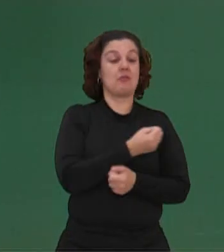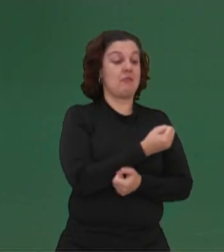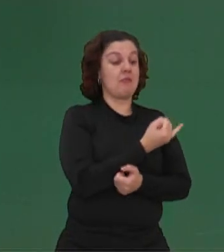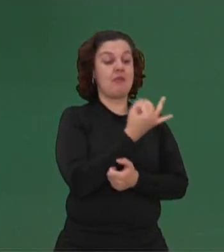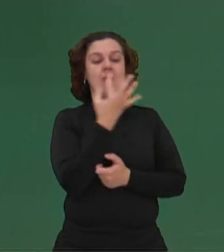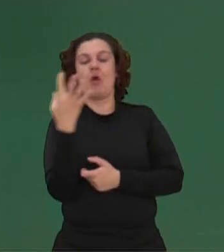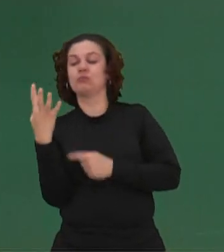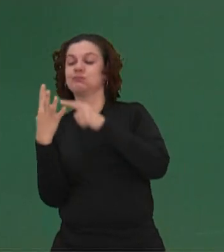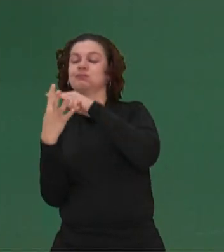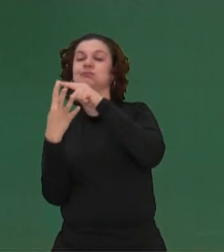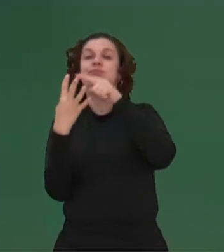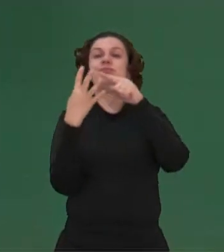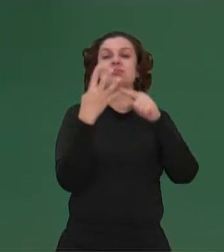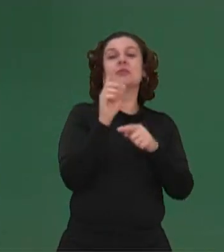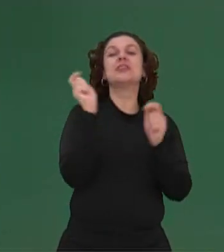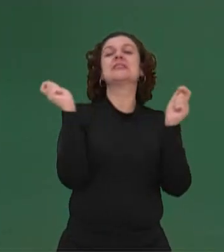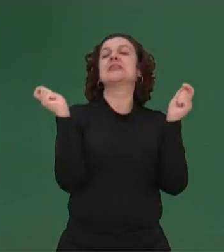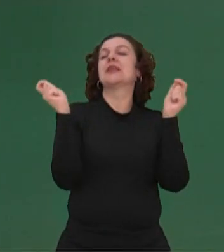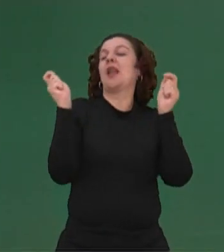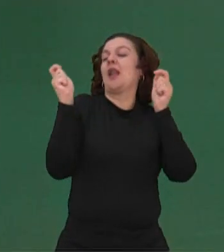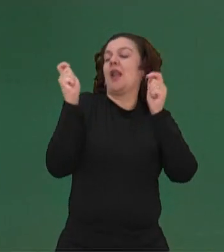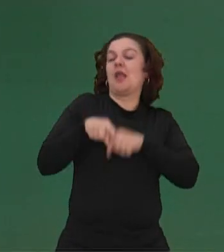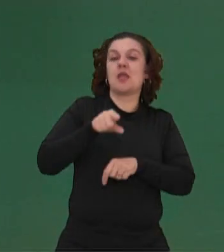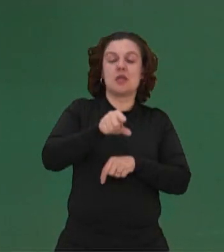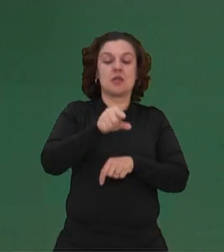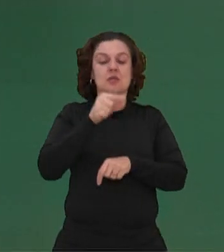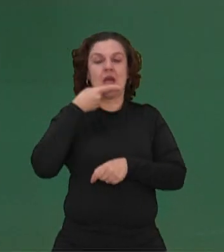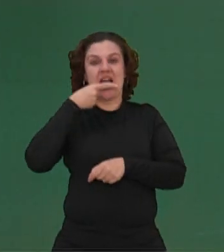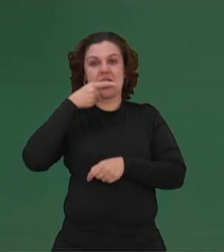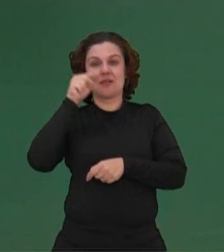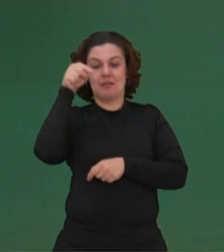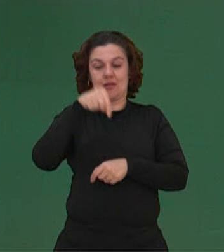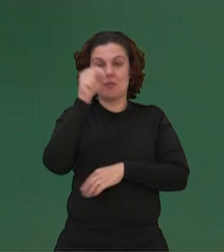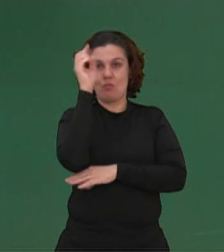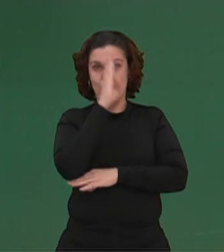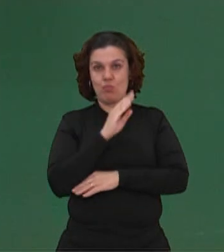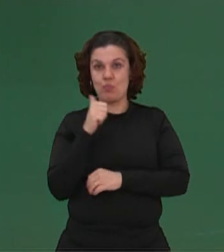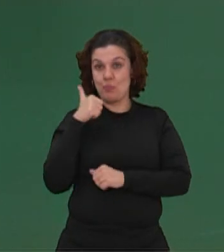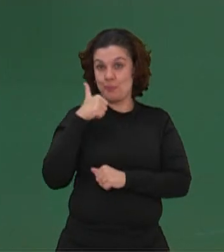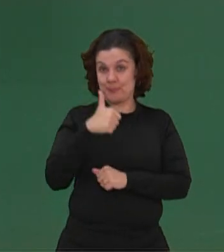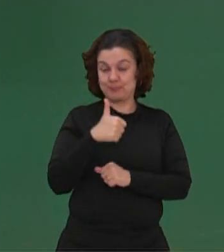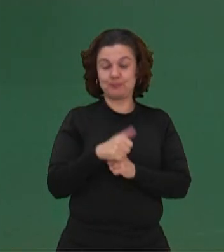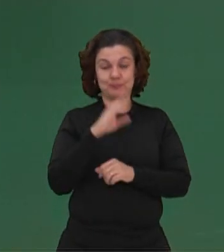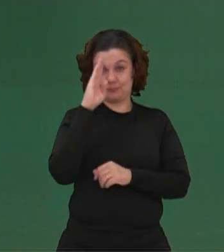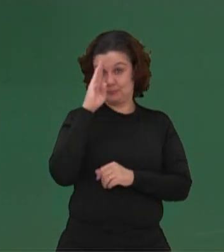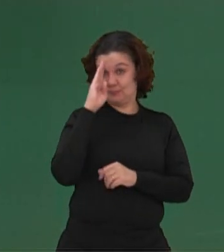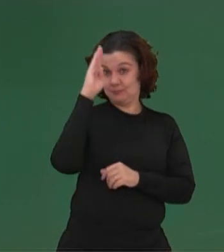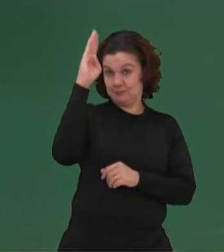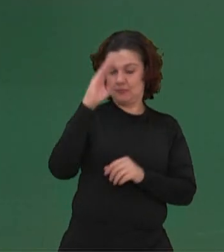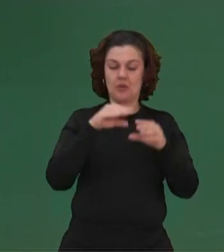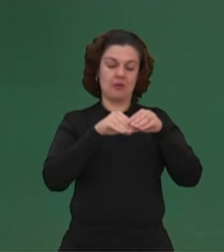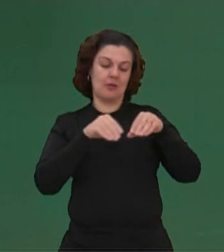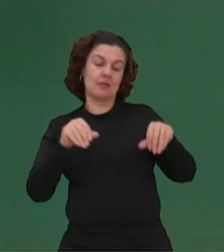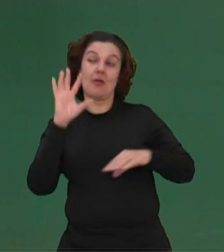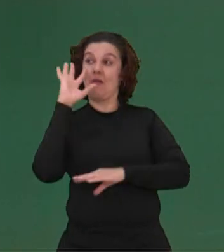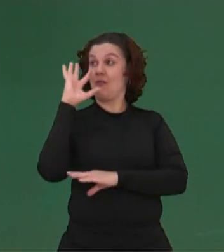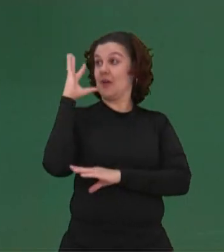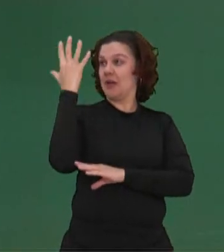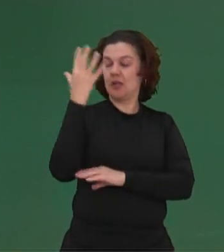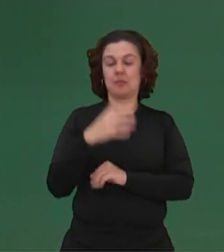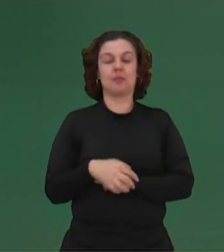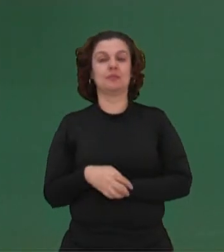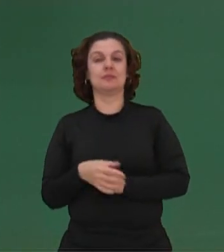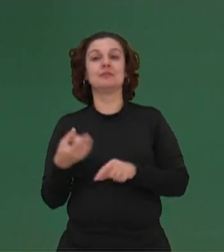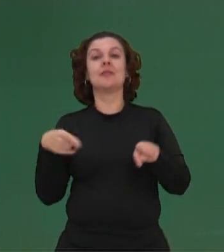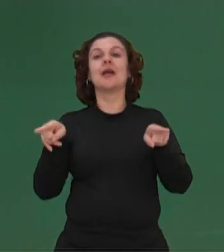alguns fatores que fizeram com que Portugal optasse pela cana-de-açúcar. Principal, solo favorável, clima favorável